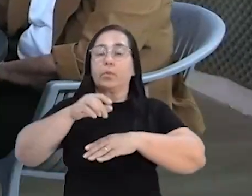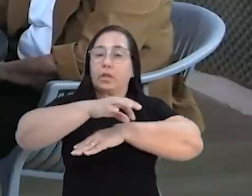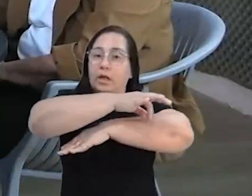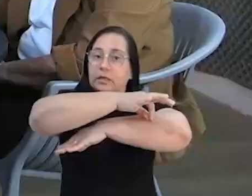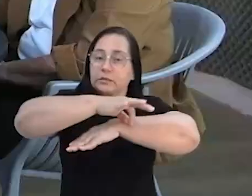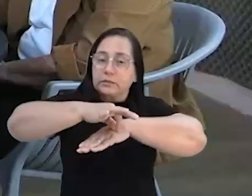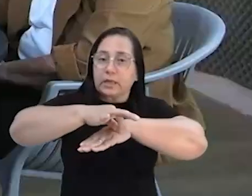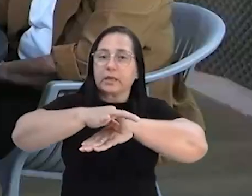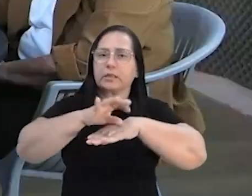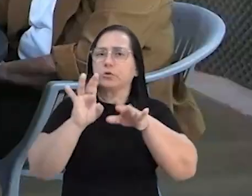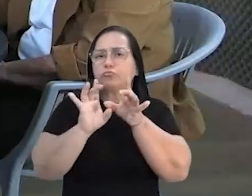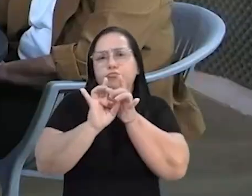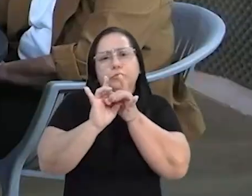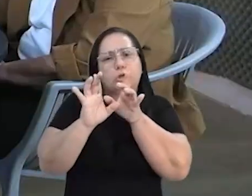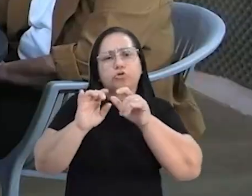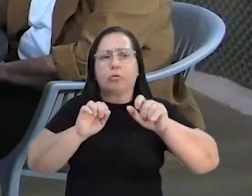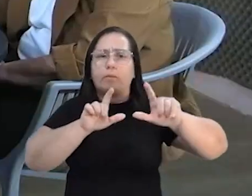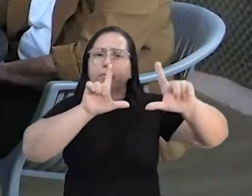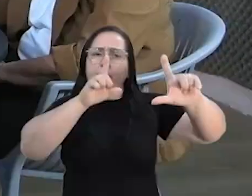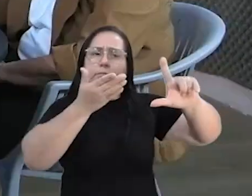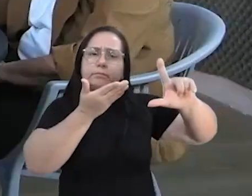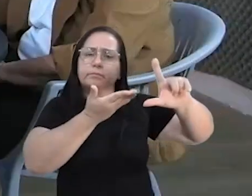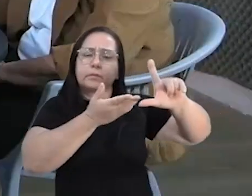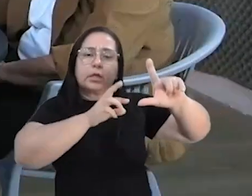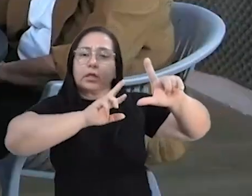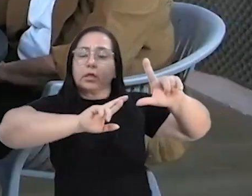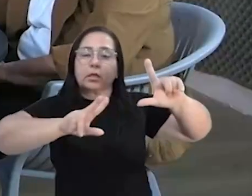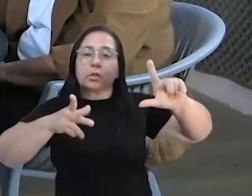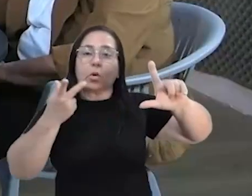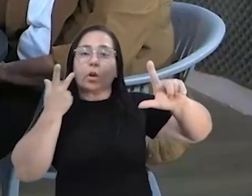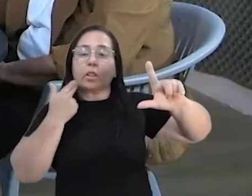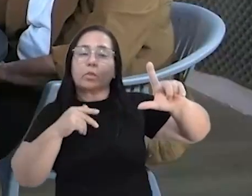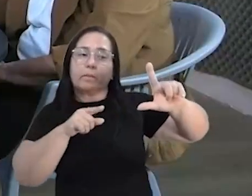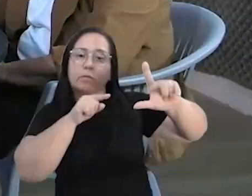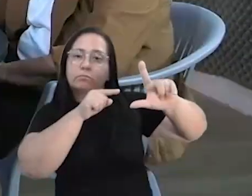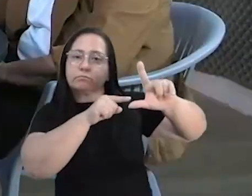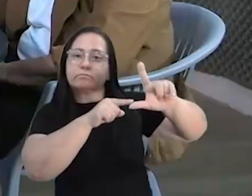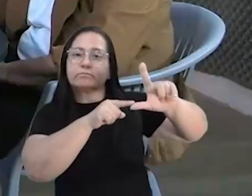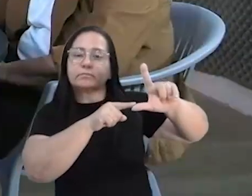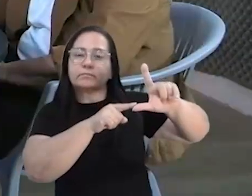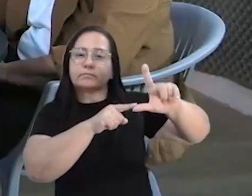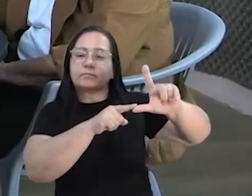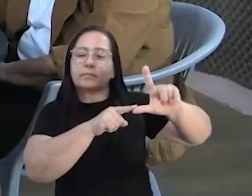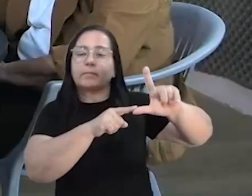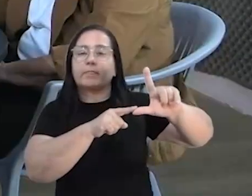a cargo dessa disposição que não era a convencional, que vinha lá